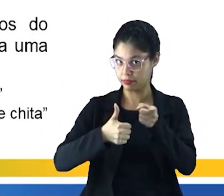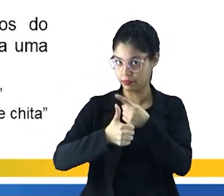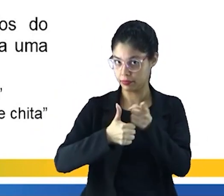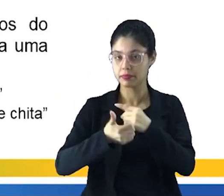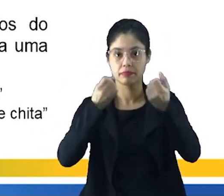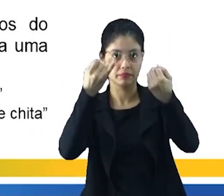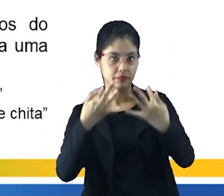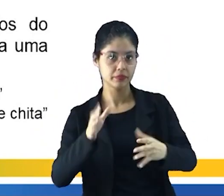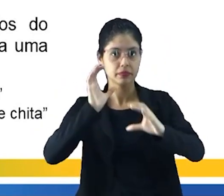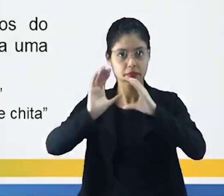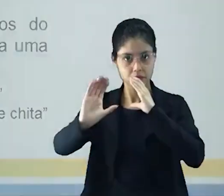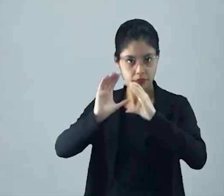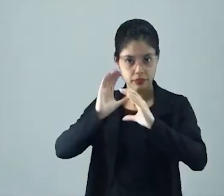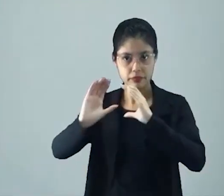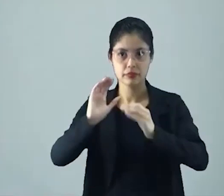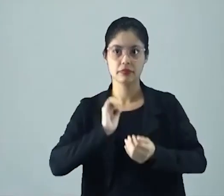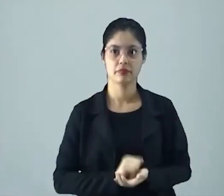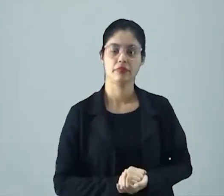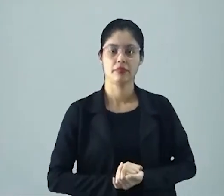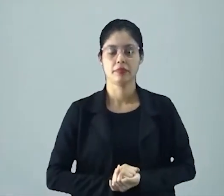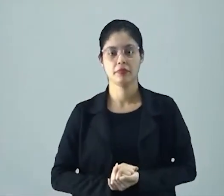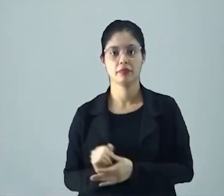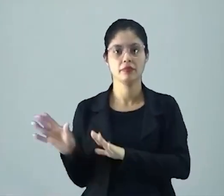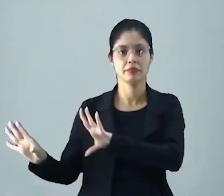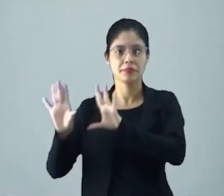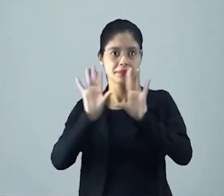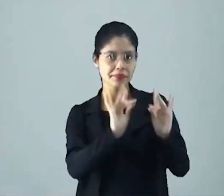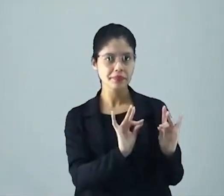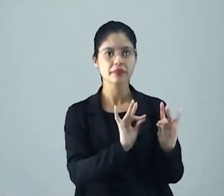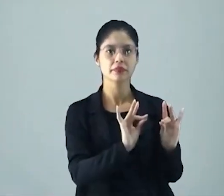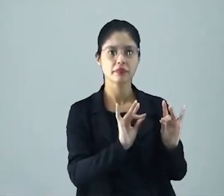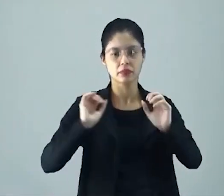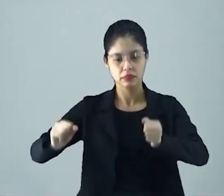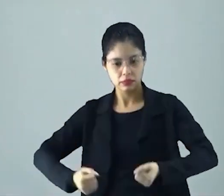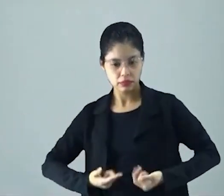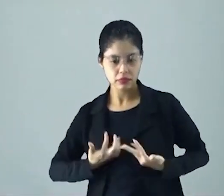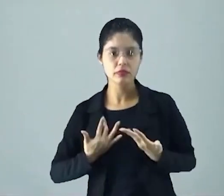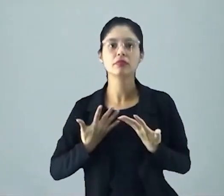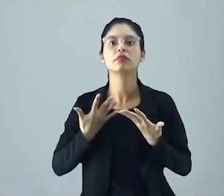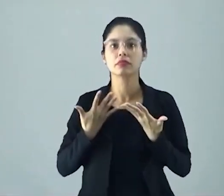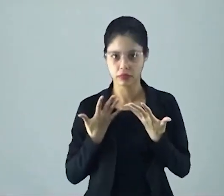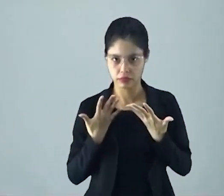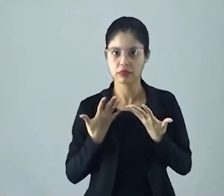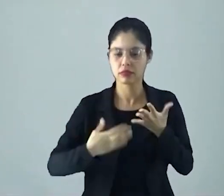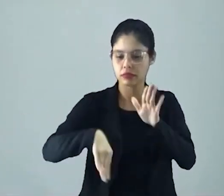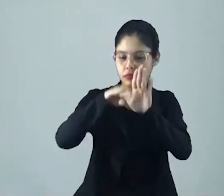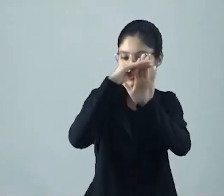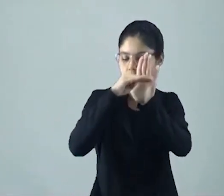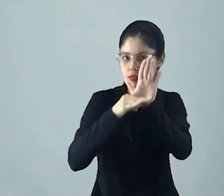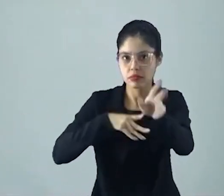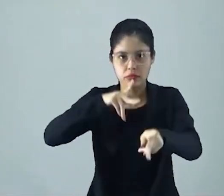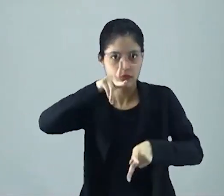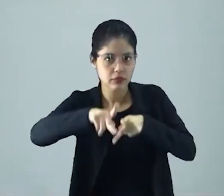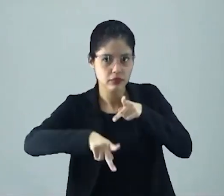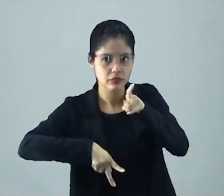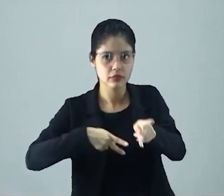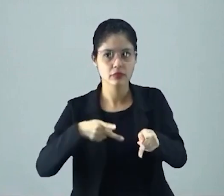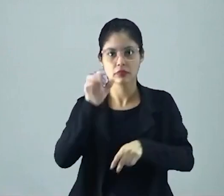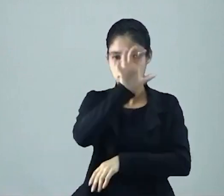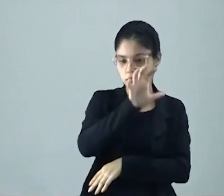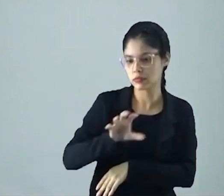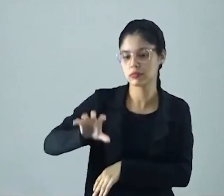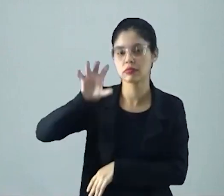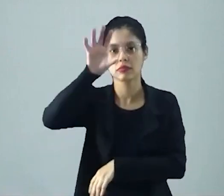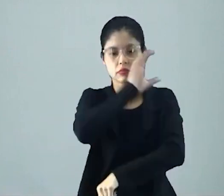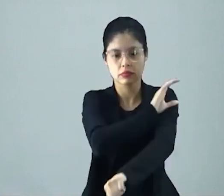né, que essa canção ela traz manifestações do repertório linguístico e cultural